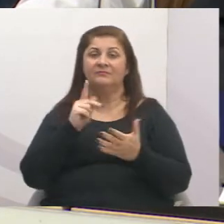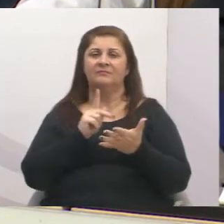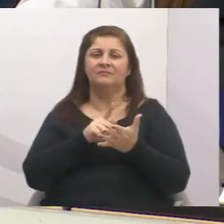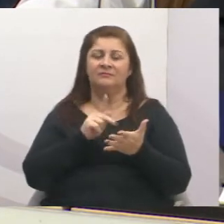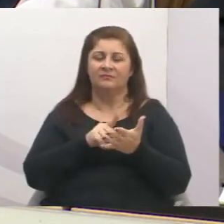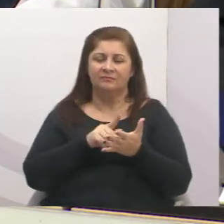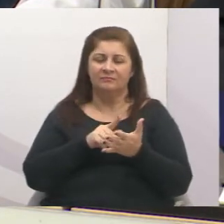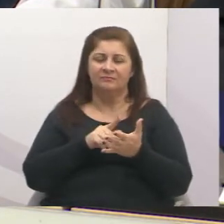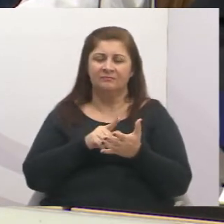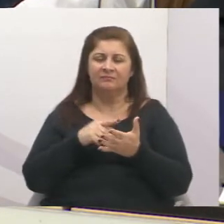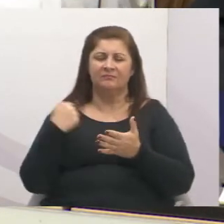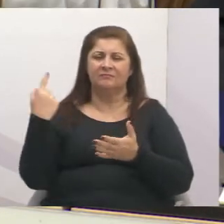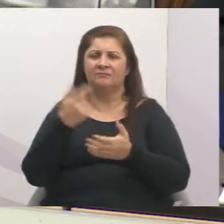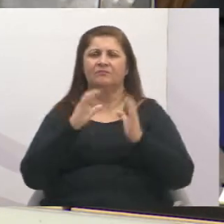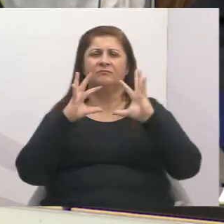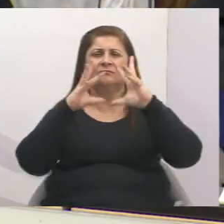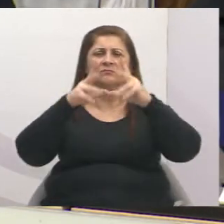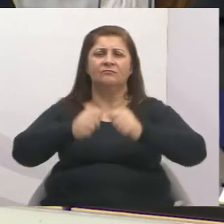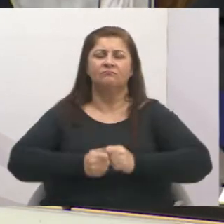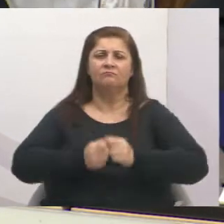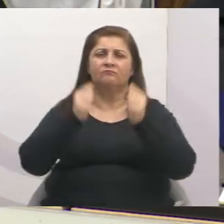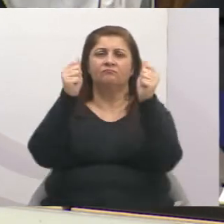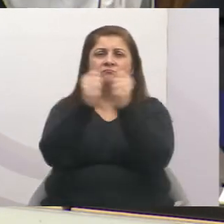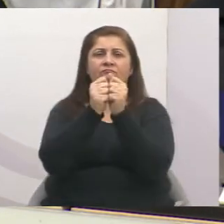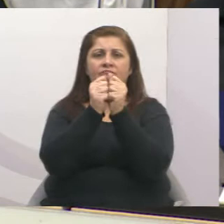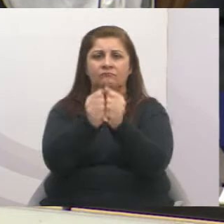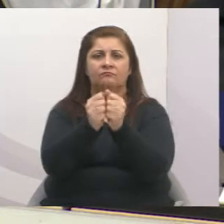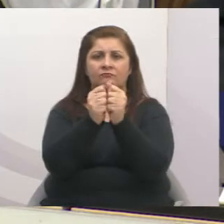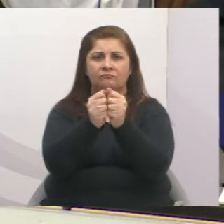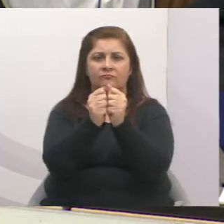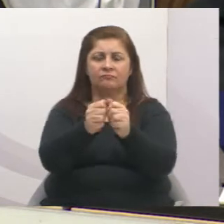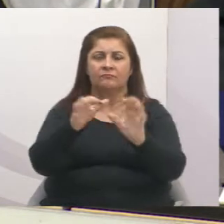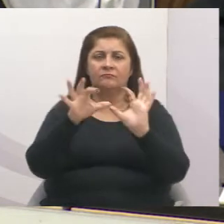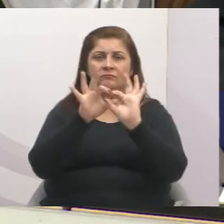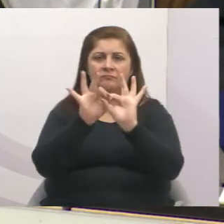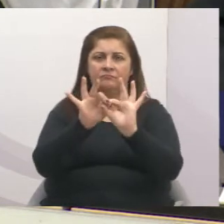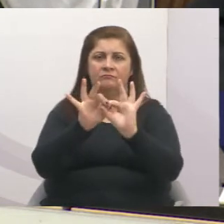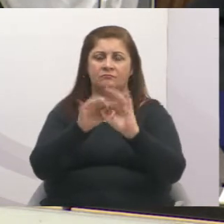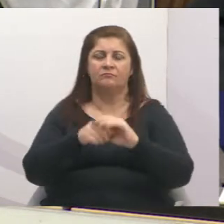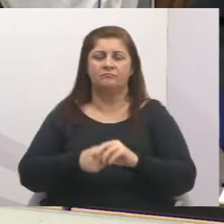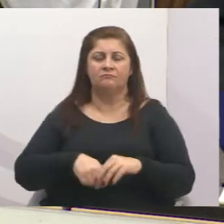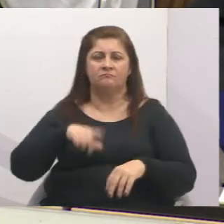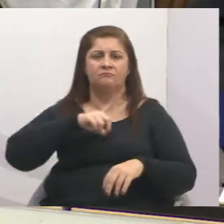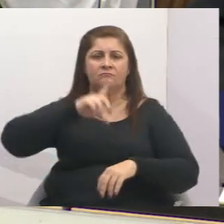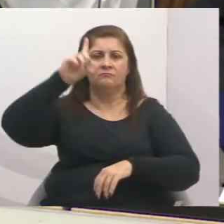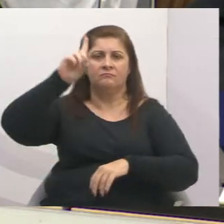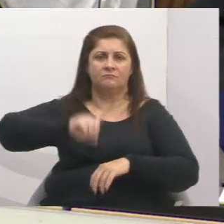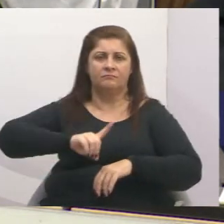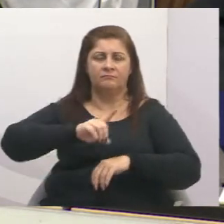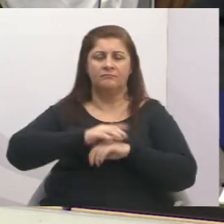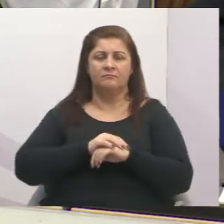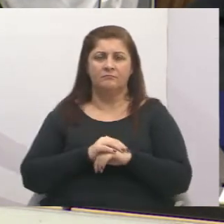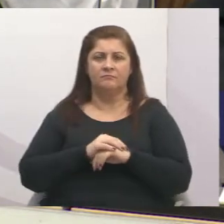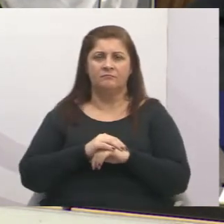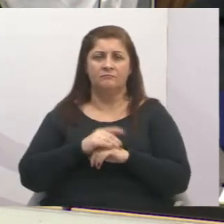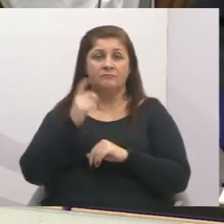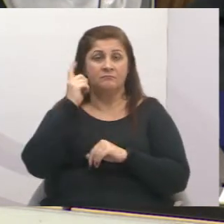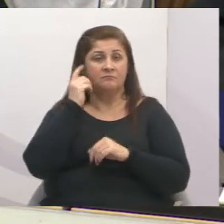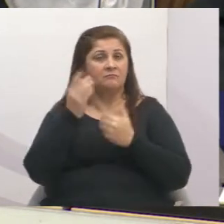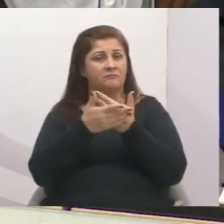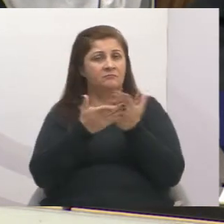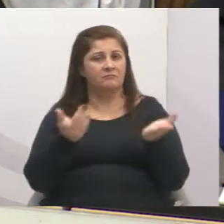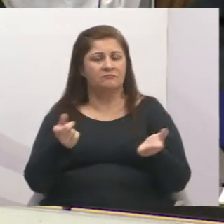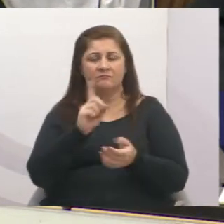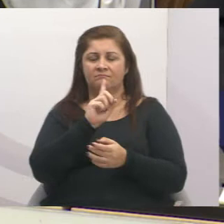fato, lutando juntos para que a gente possa garantir os nossos direitos. Pense os senhores que não é